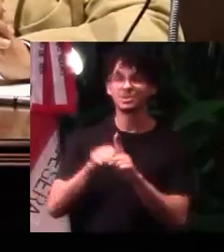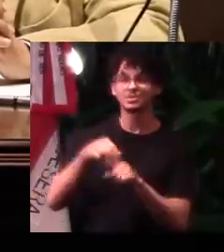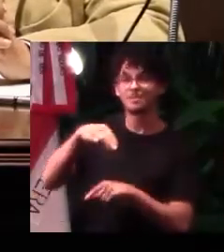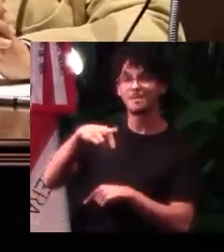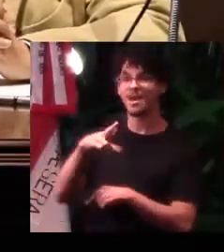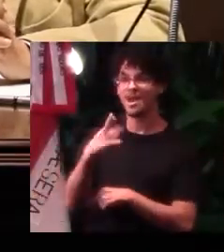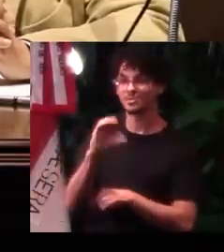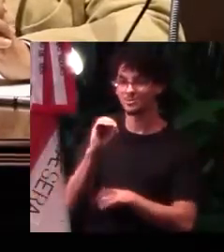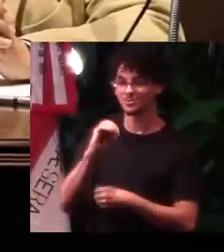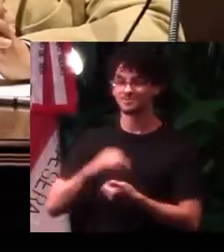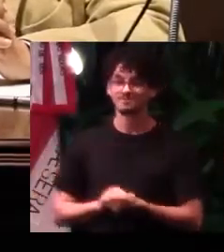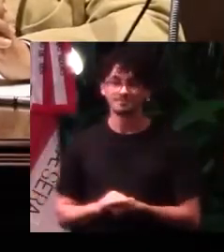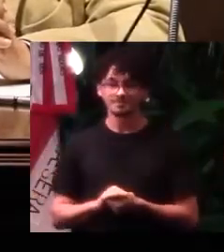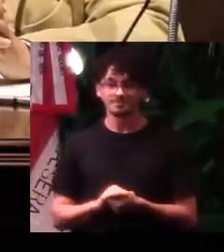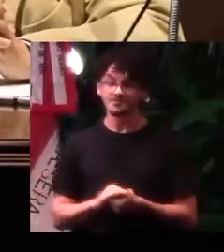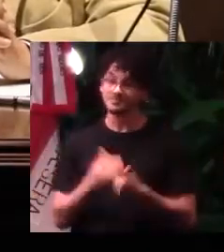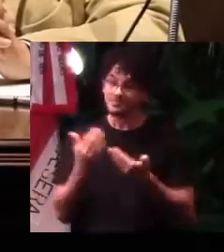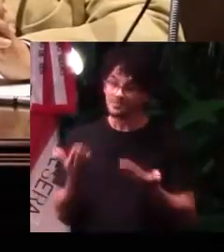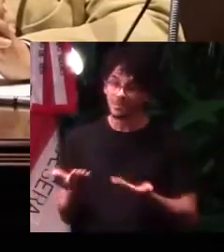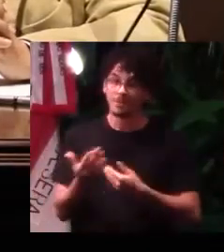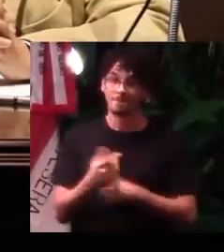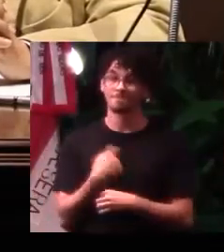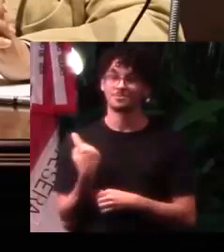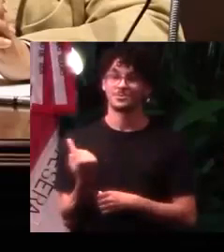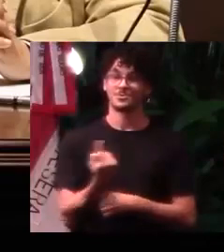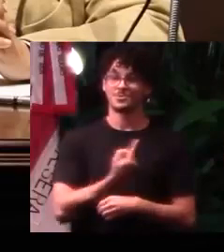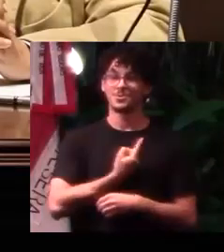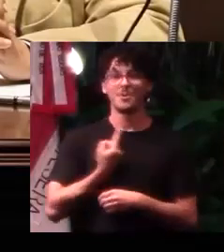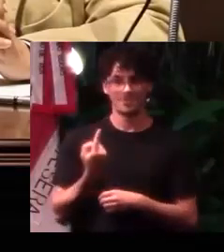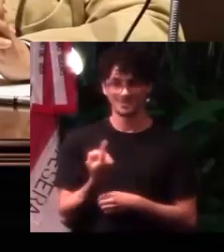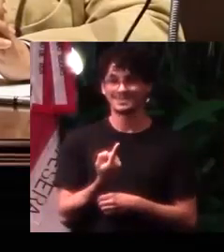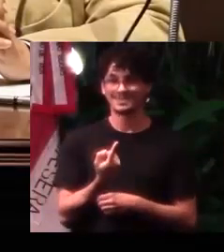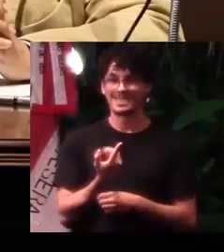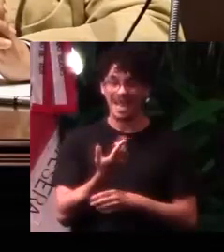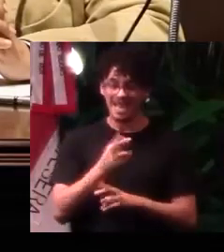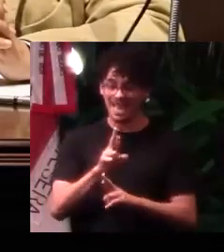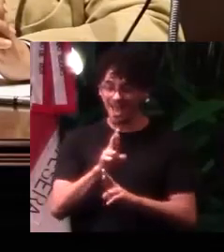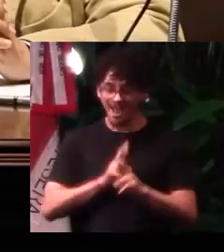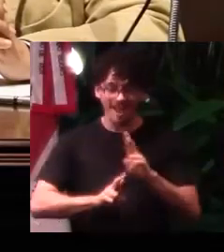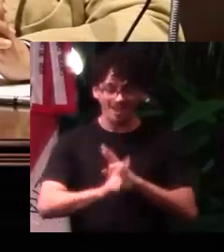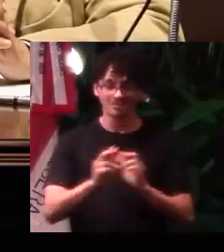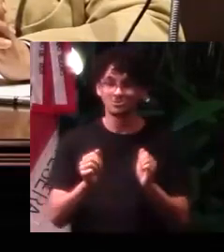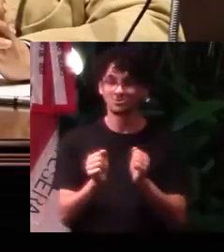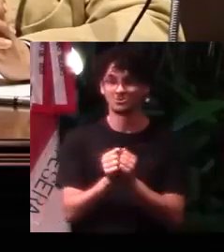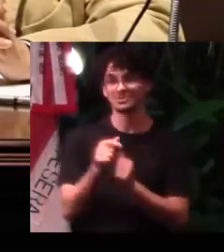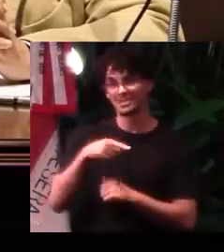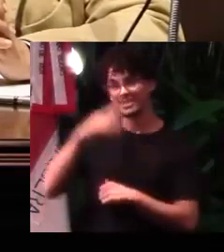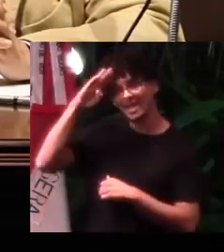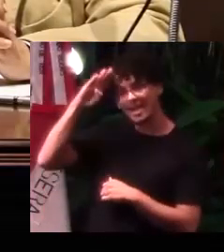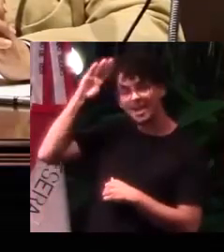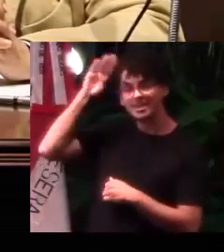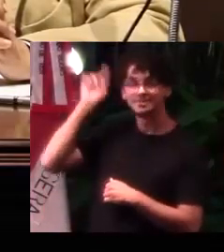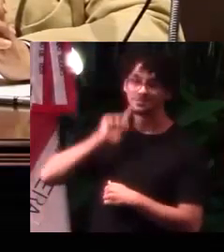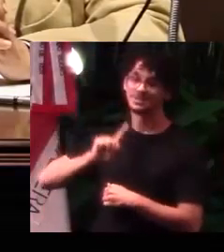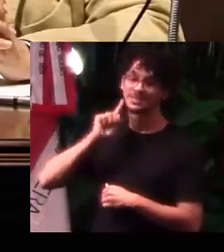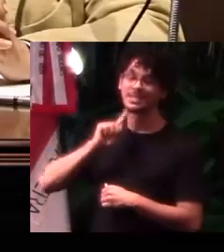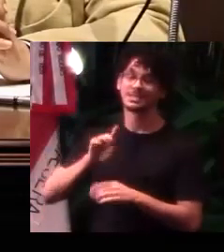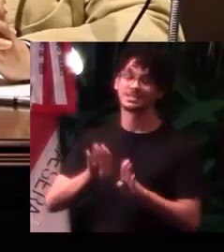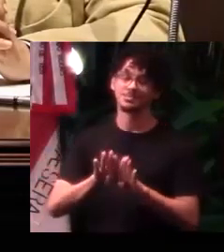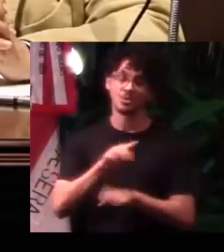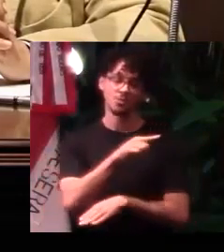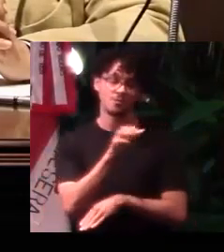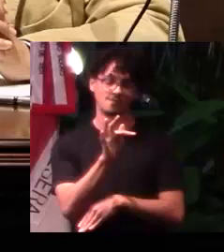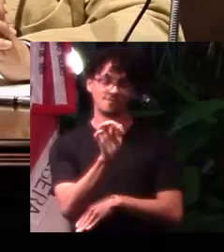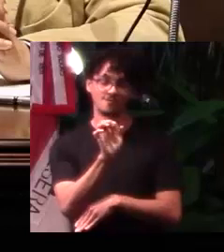Exatamente. Então, nós temos, além da relação com a academia, o